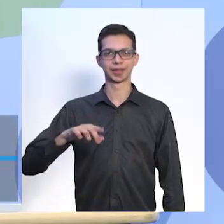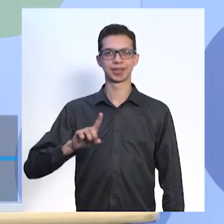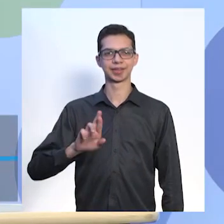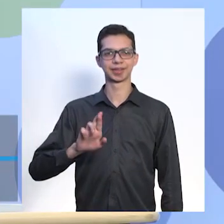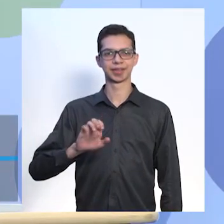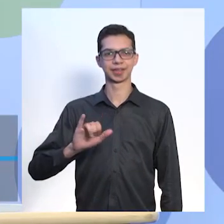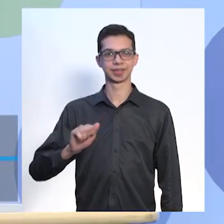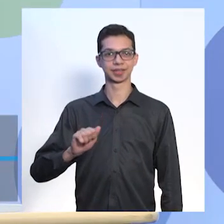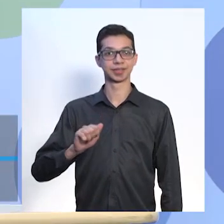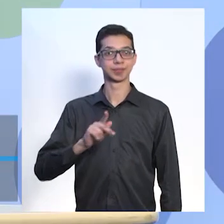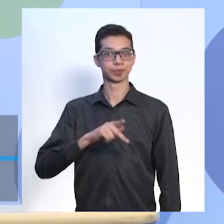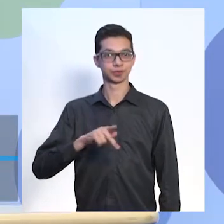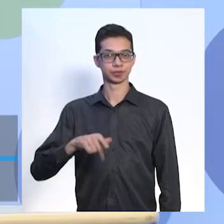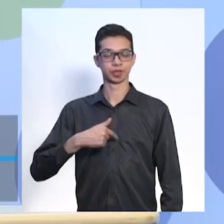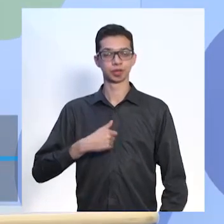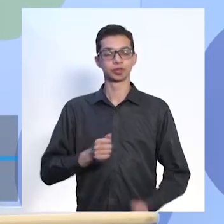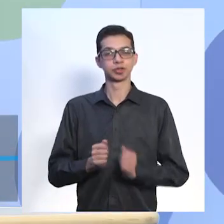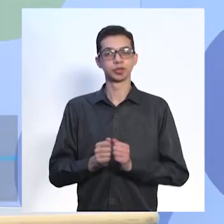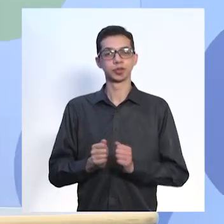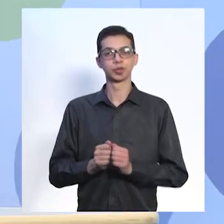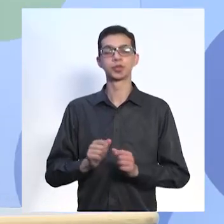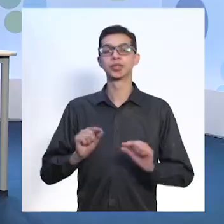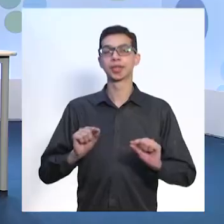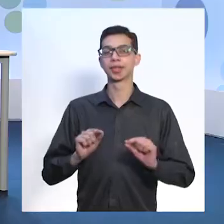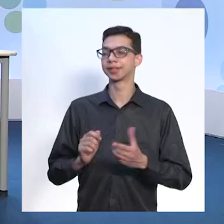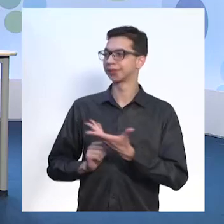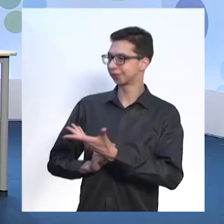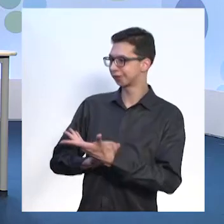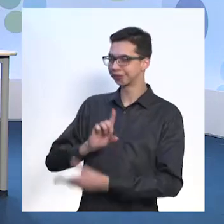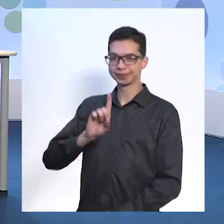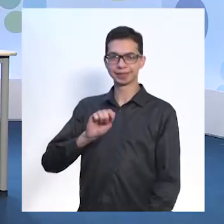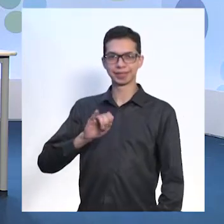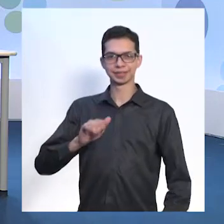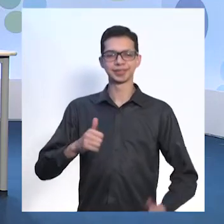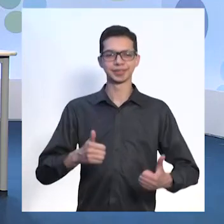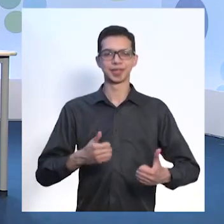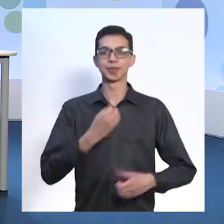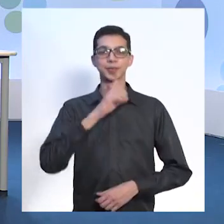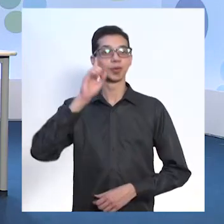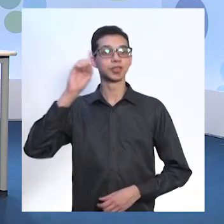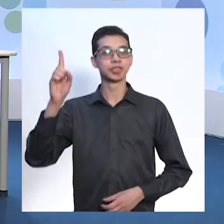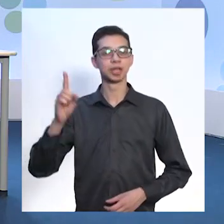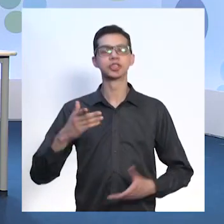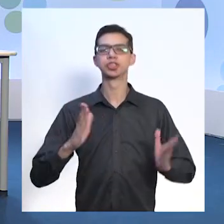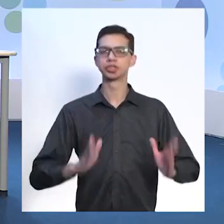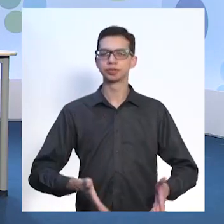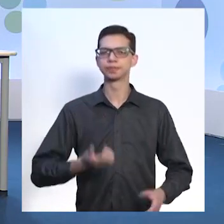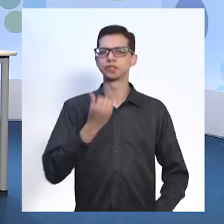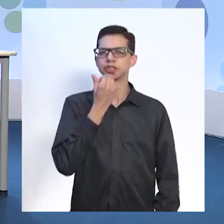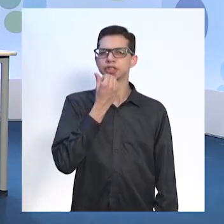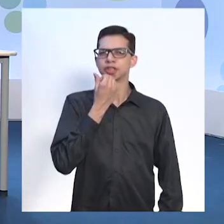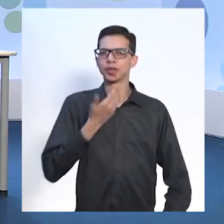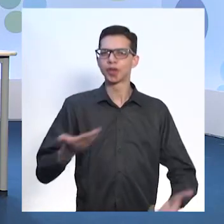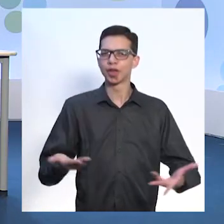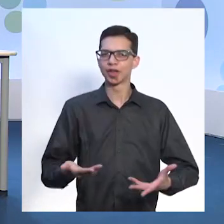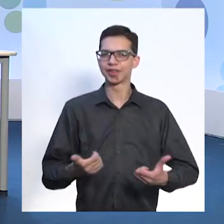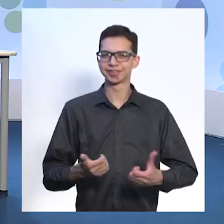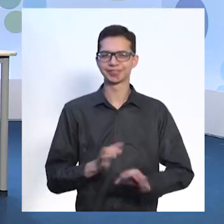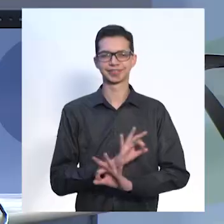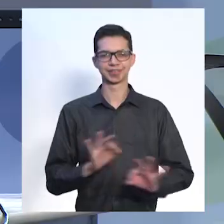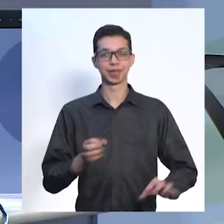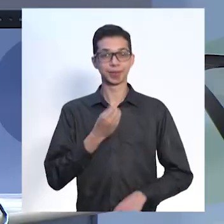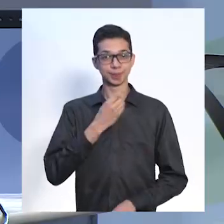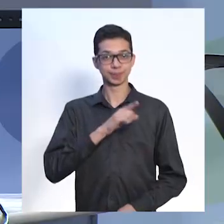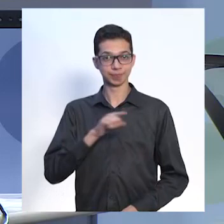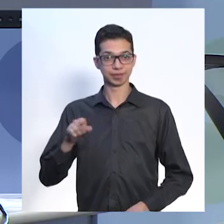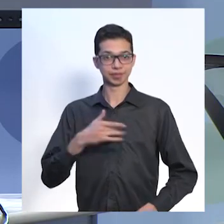da professora Dani. Bom dia, Dani, tudo Bom bem? dia, Déia. Bom dia, aluno. Sextou, hein, Déia? Sextou. Tudo bem com vocês? Eu